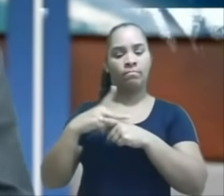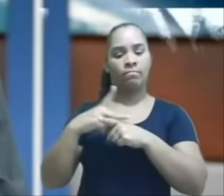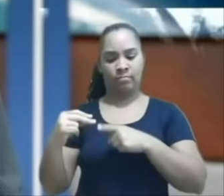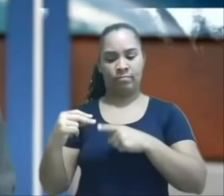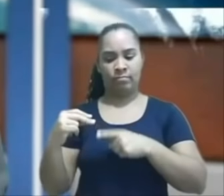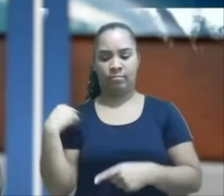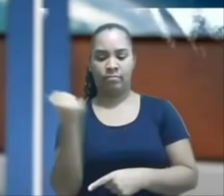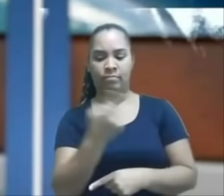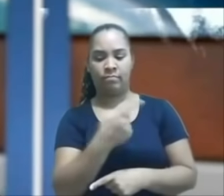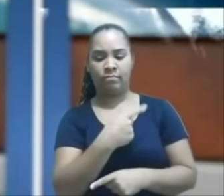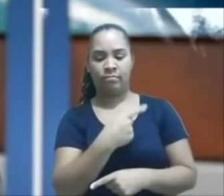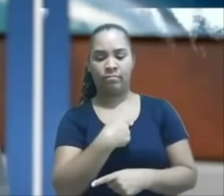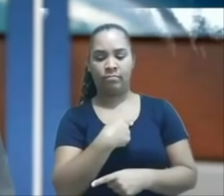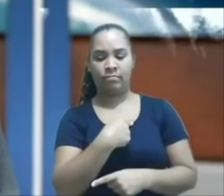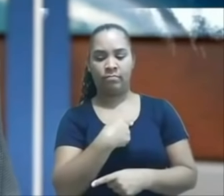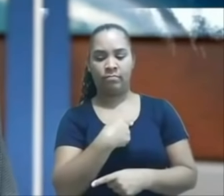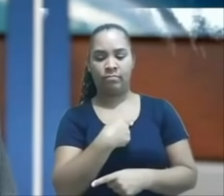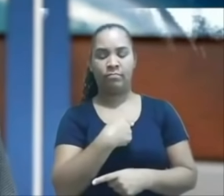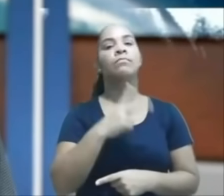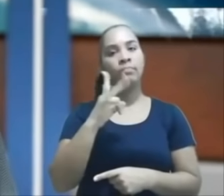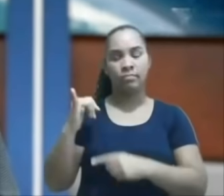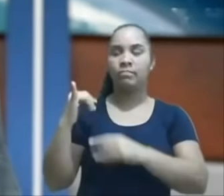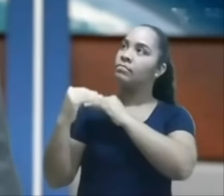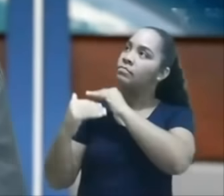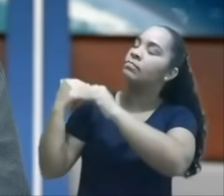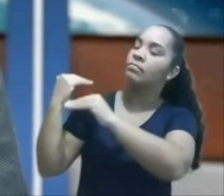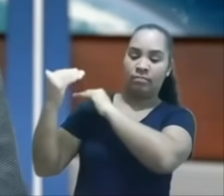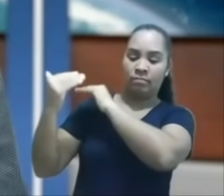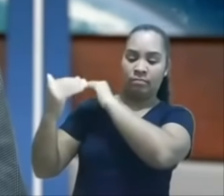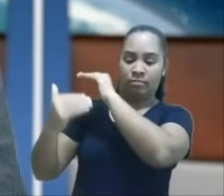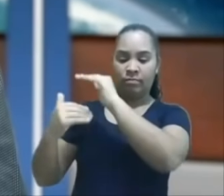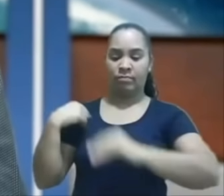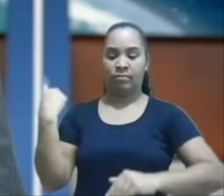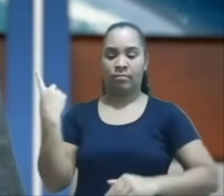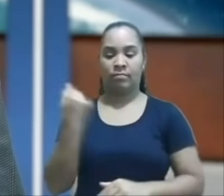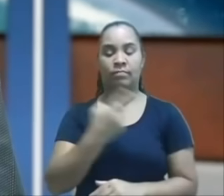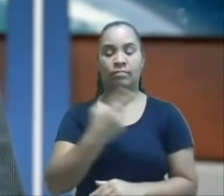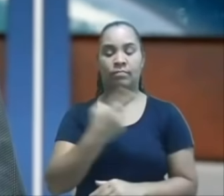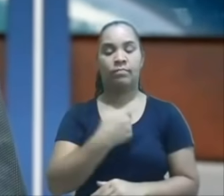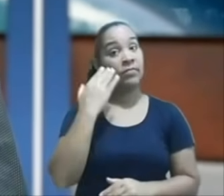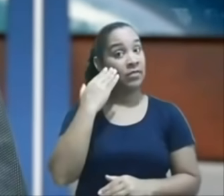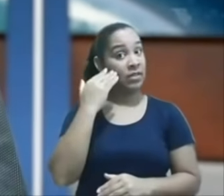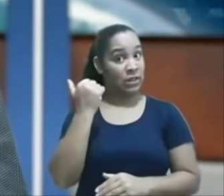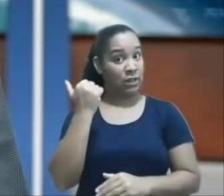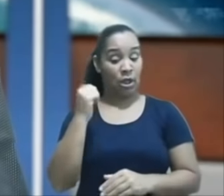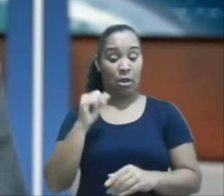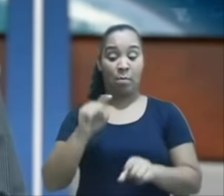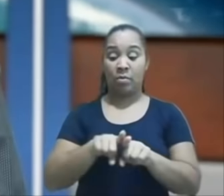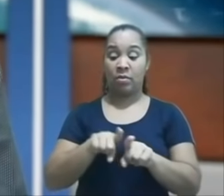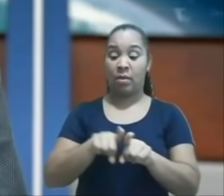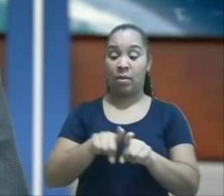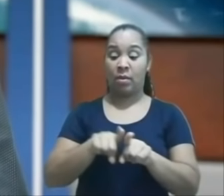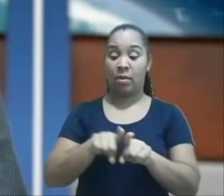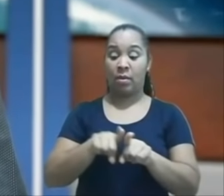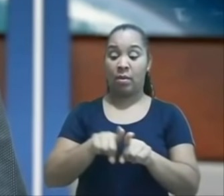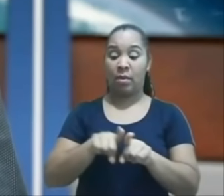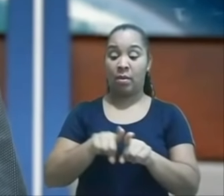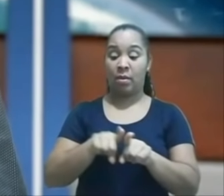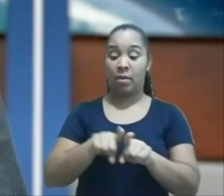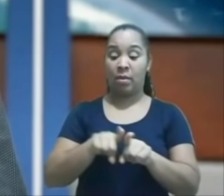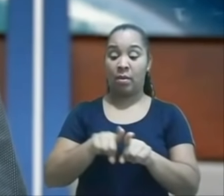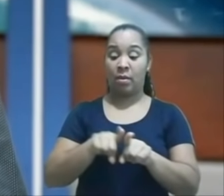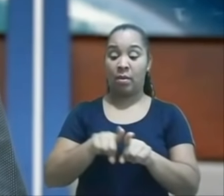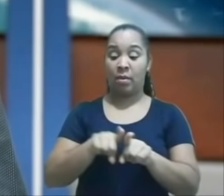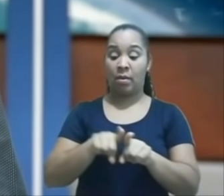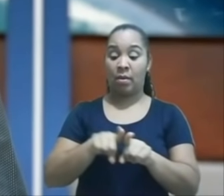Sabe que, não aceitando as diretrizes do bem, o sofrimento dobra-nos a cerviz e nós nos tornamos